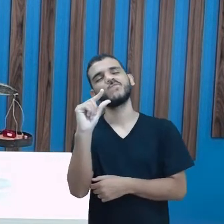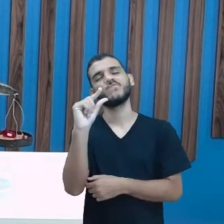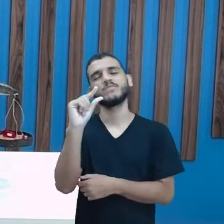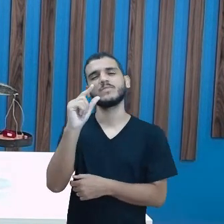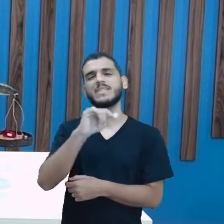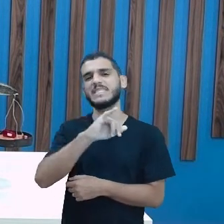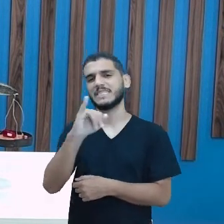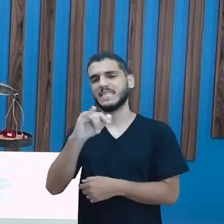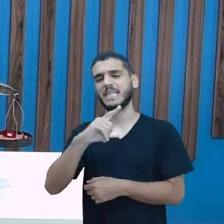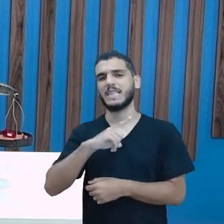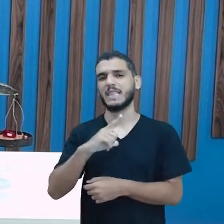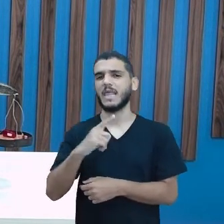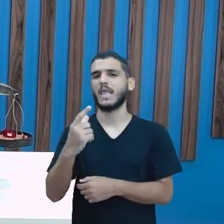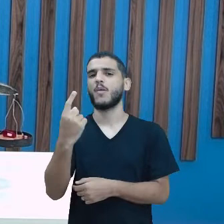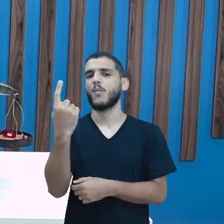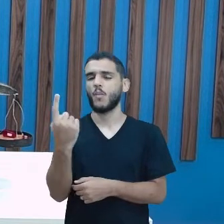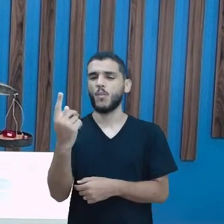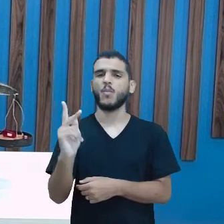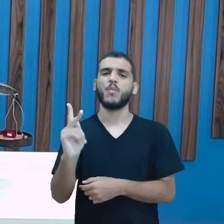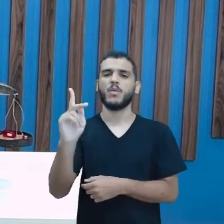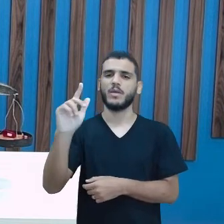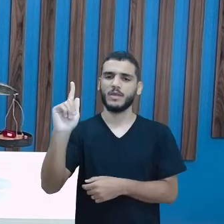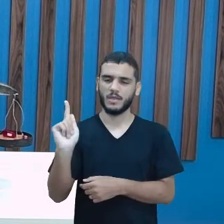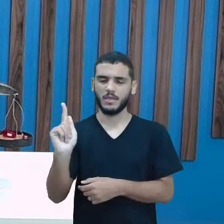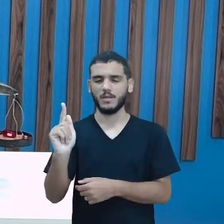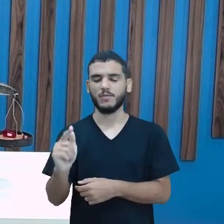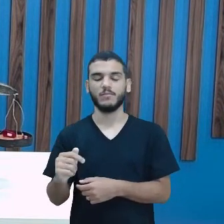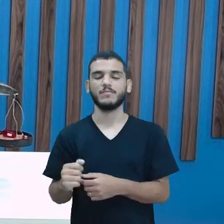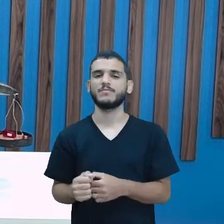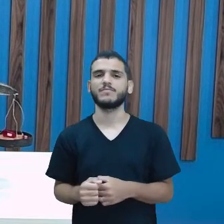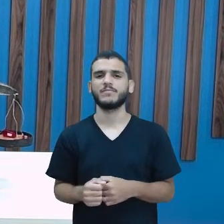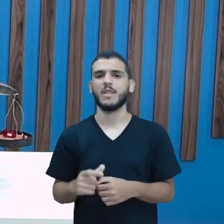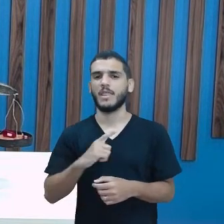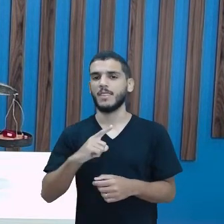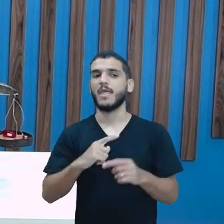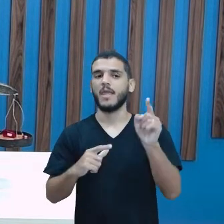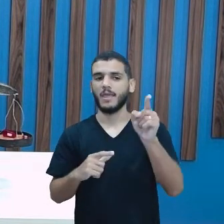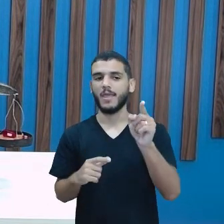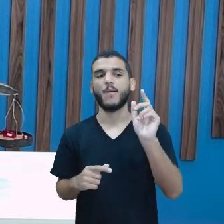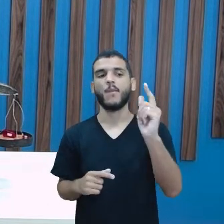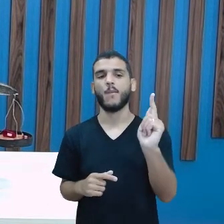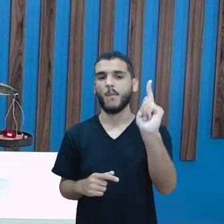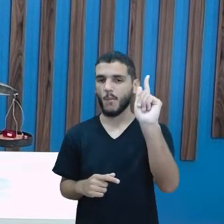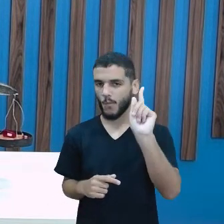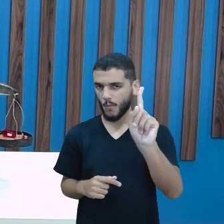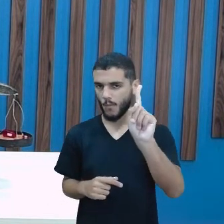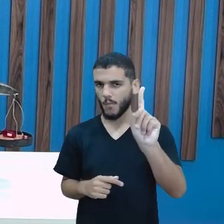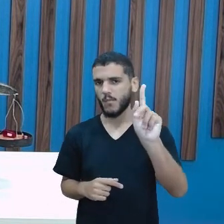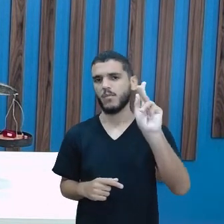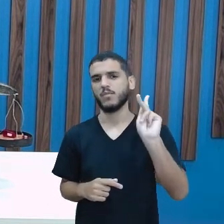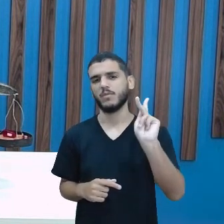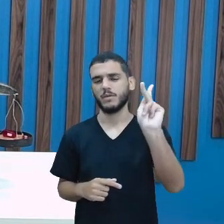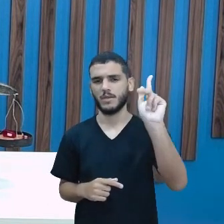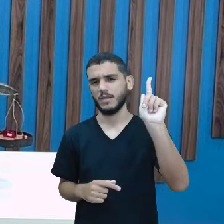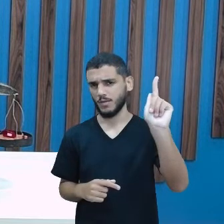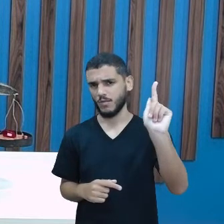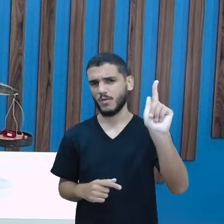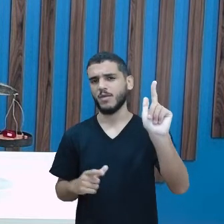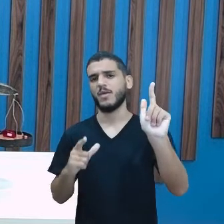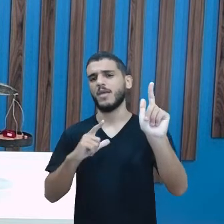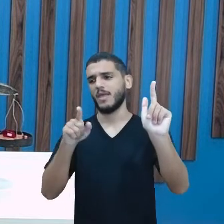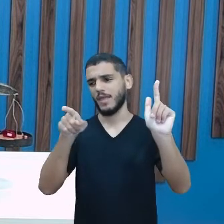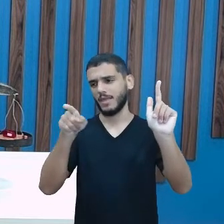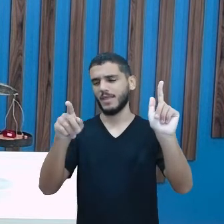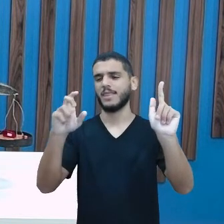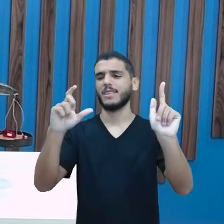Se aqui tem 1 quilo, eu já tenho aqui 500 gramas, então essa manga vai